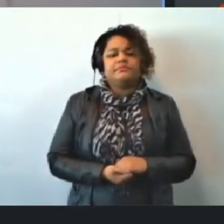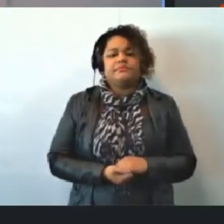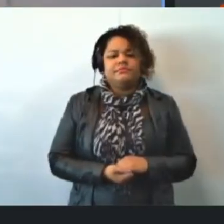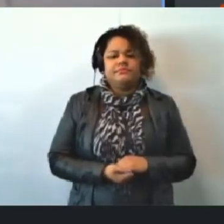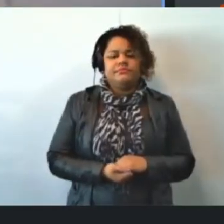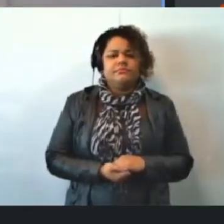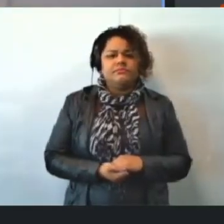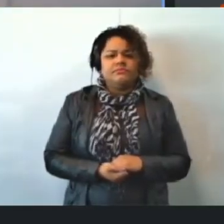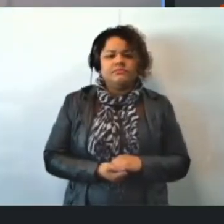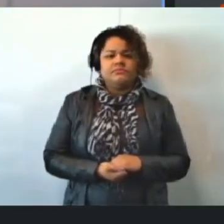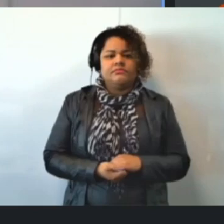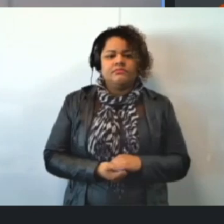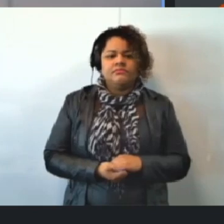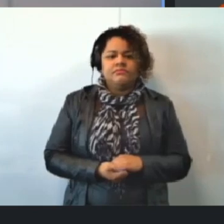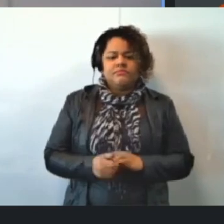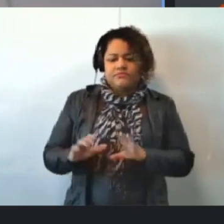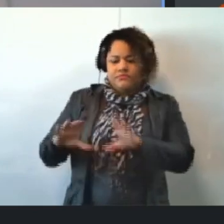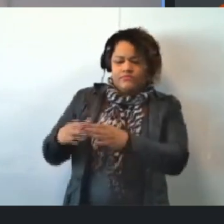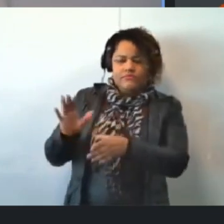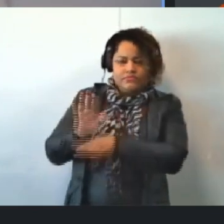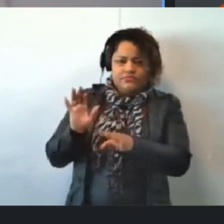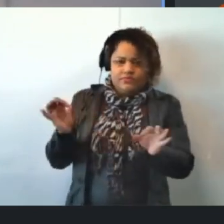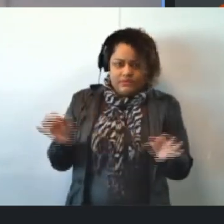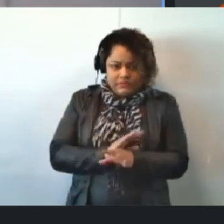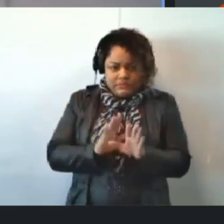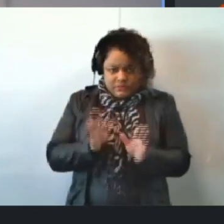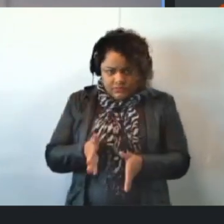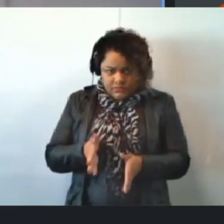Assessoria está no jeito aí, todo mundo?